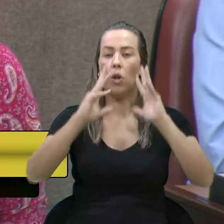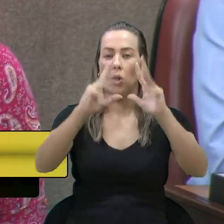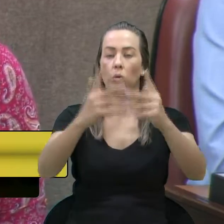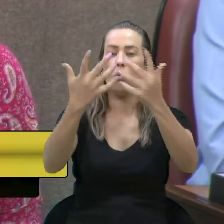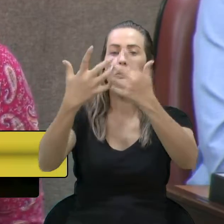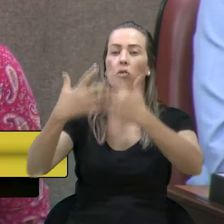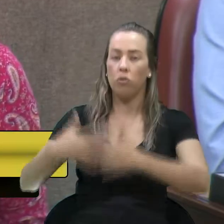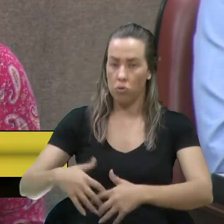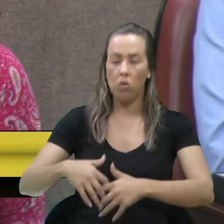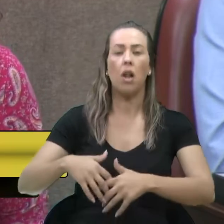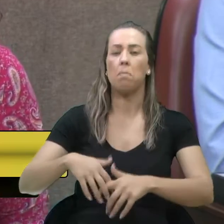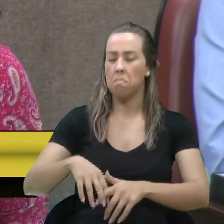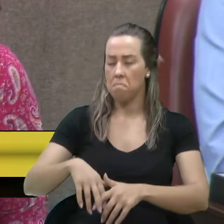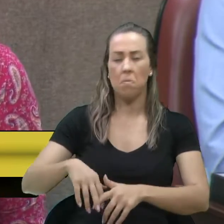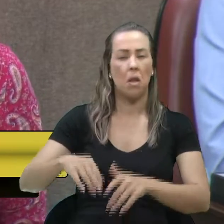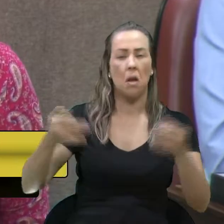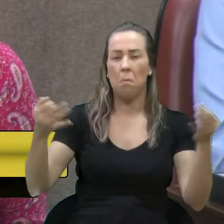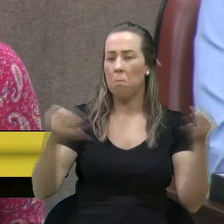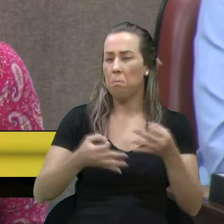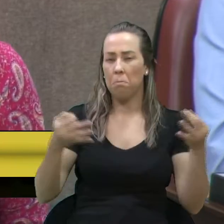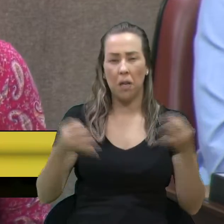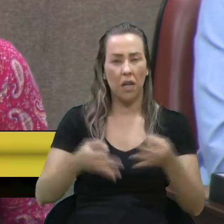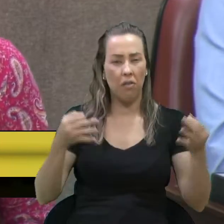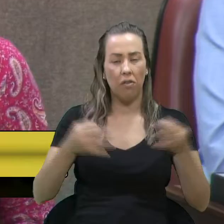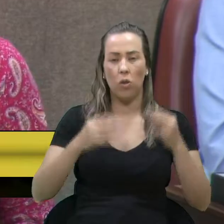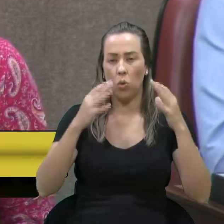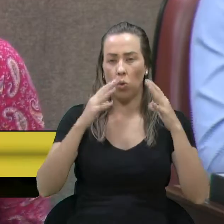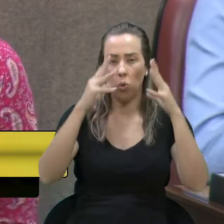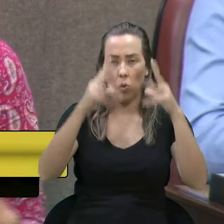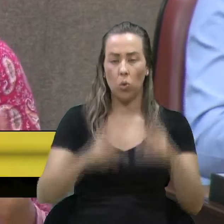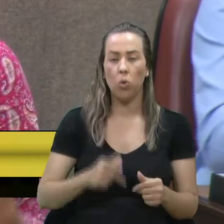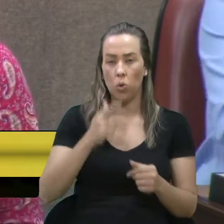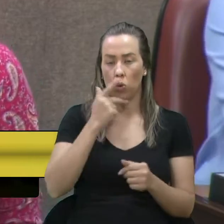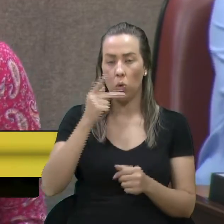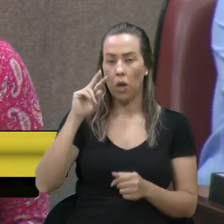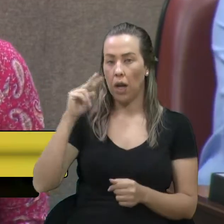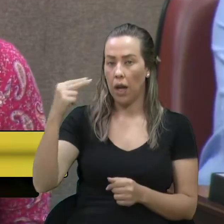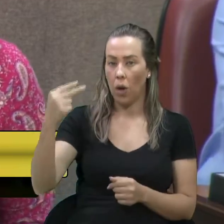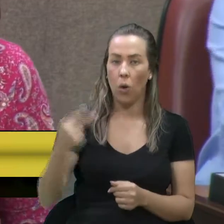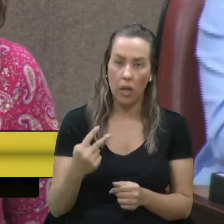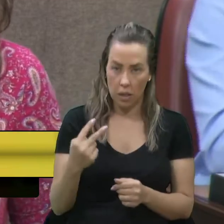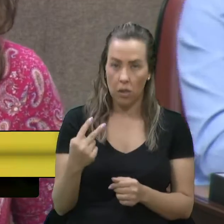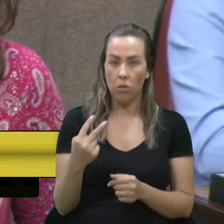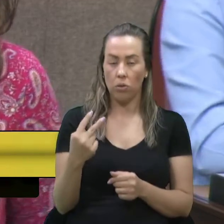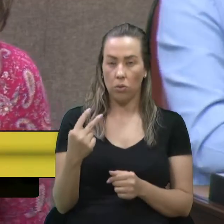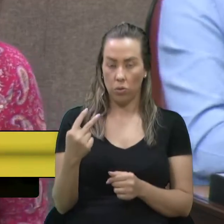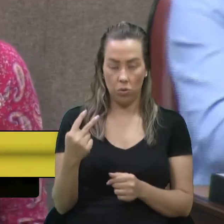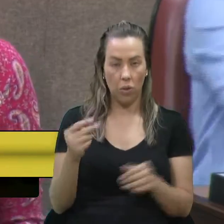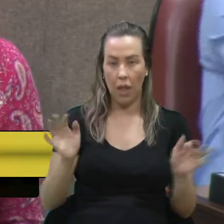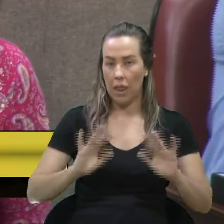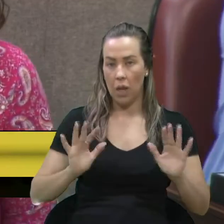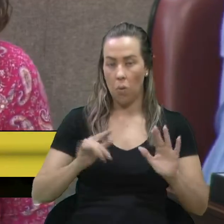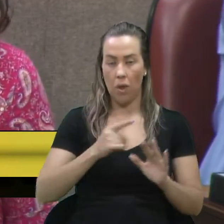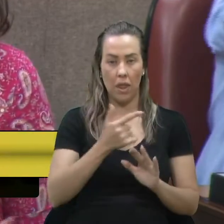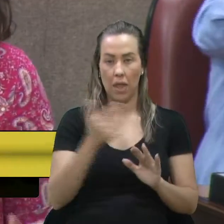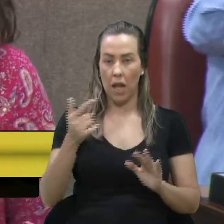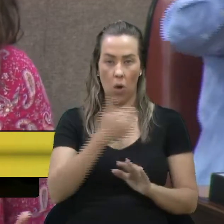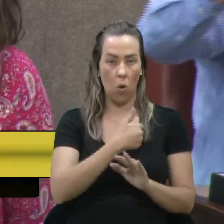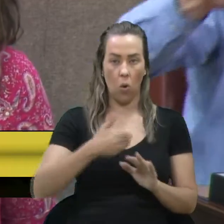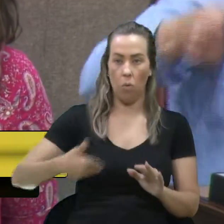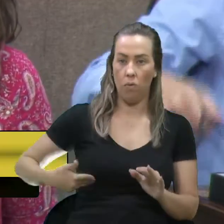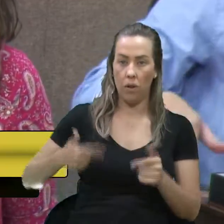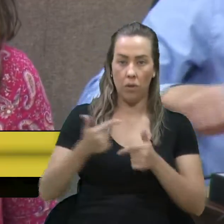Silvana foi perfeita, né, em todos os aspectos. Essa palavra reconhecendo que não existe governo